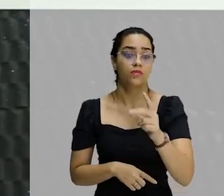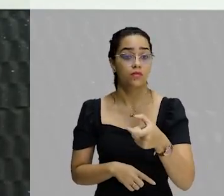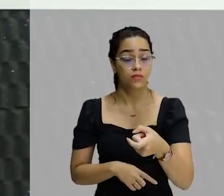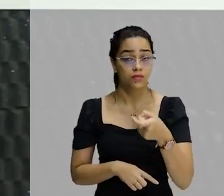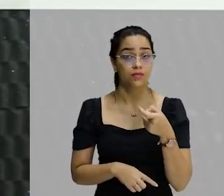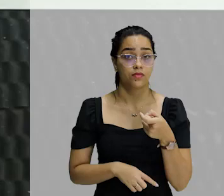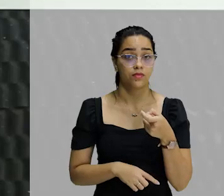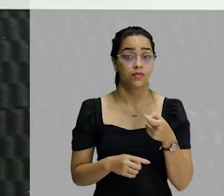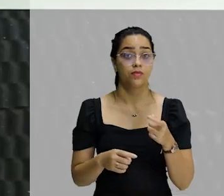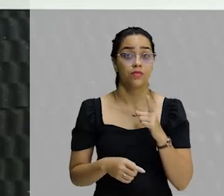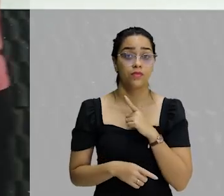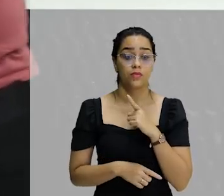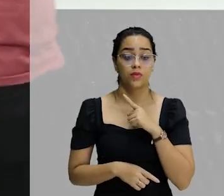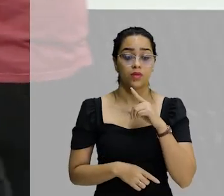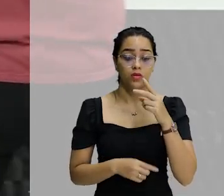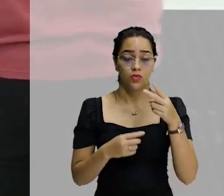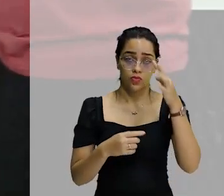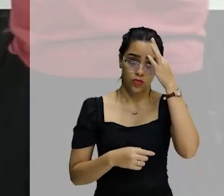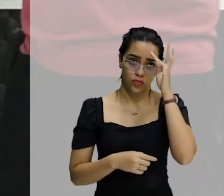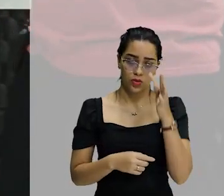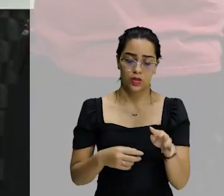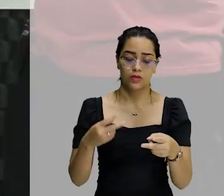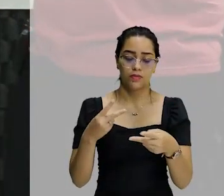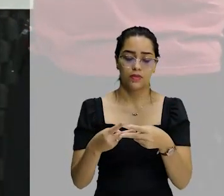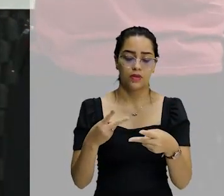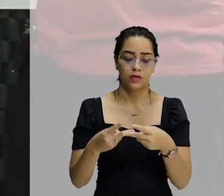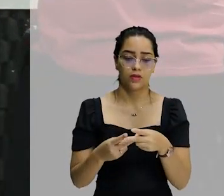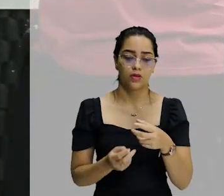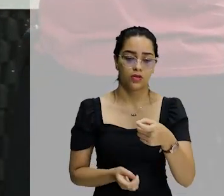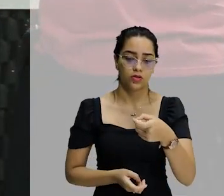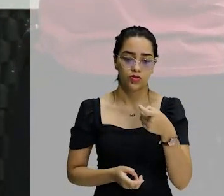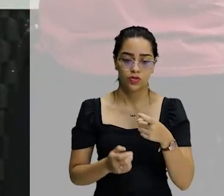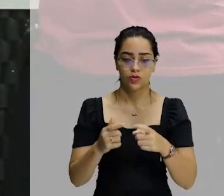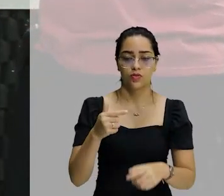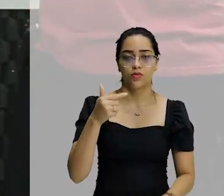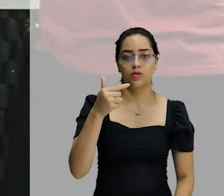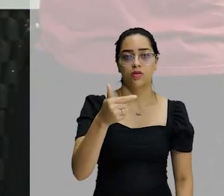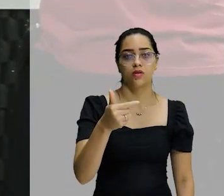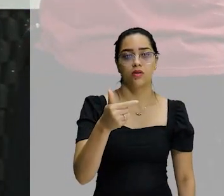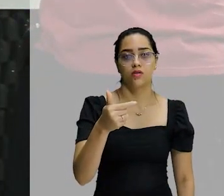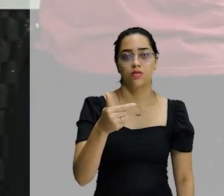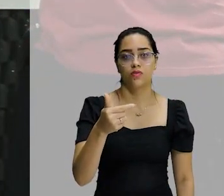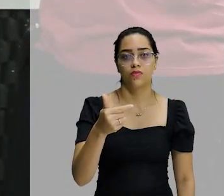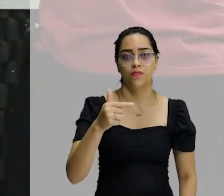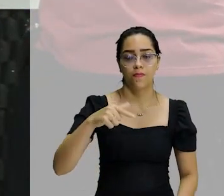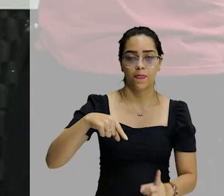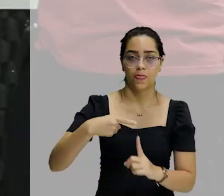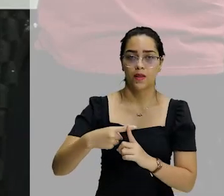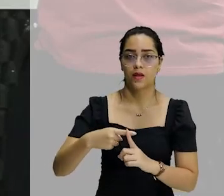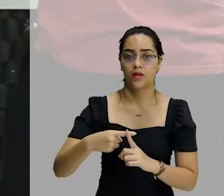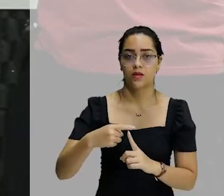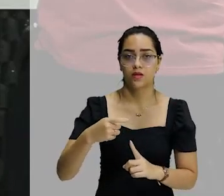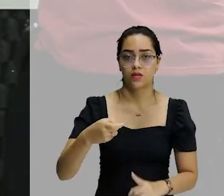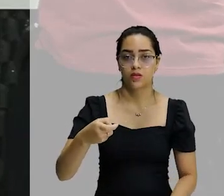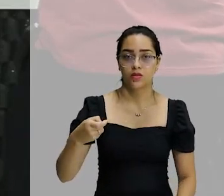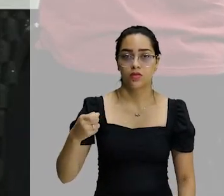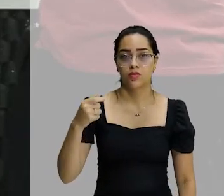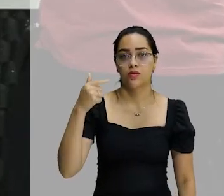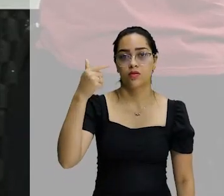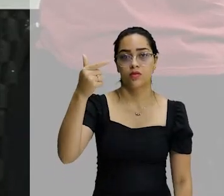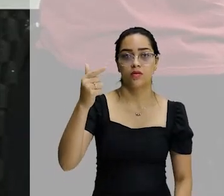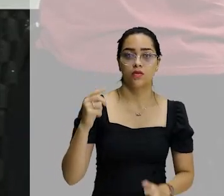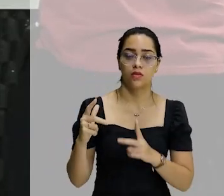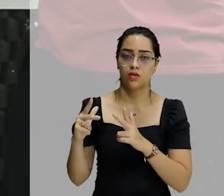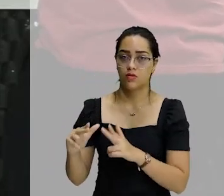tá? Aplica o teorema de Pitágoras. Eu posso dizer que x ao quadrado mais x ao quadrado